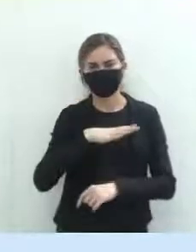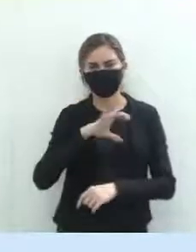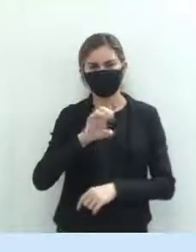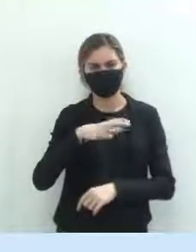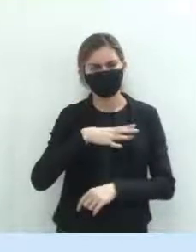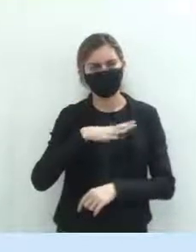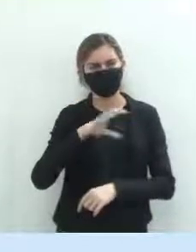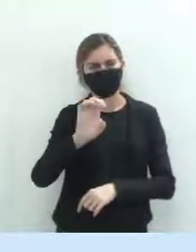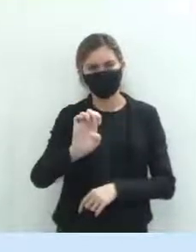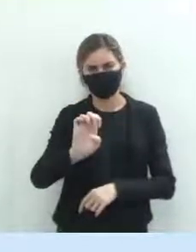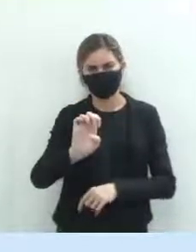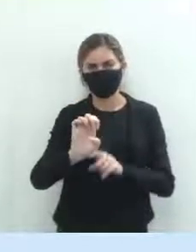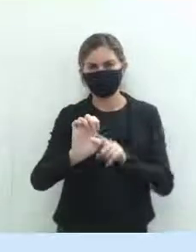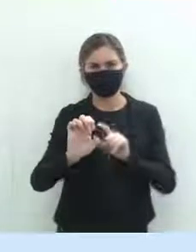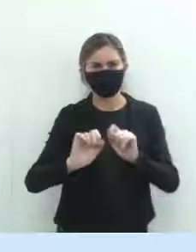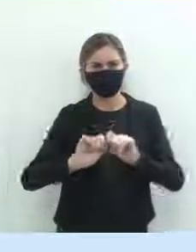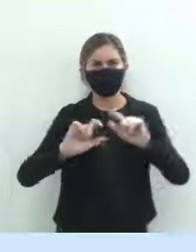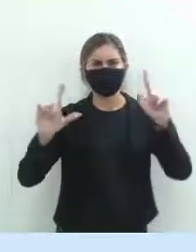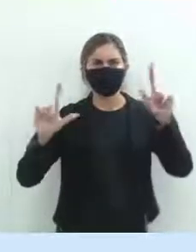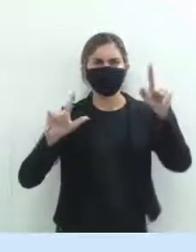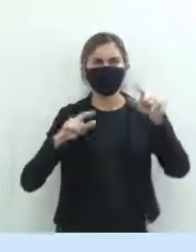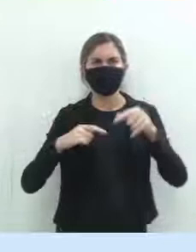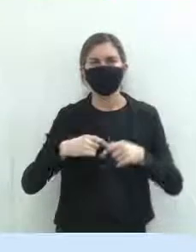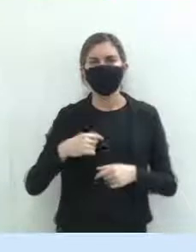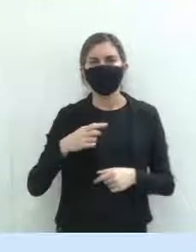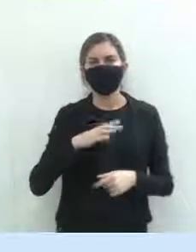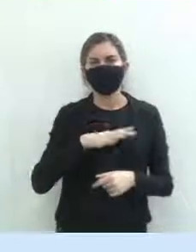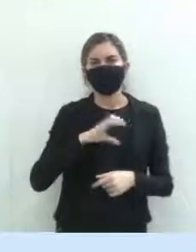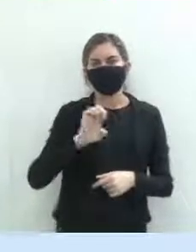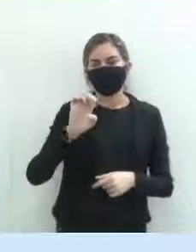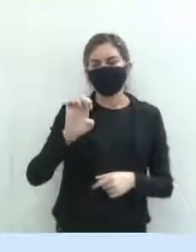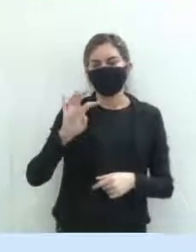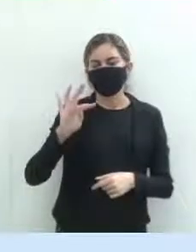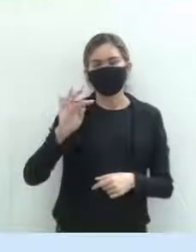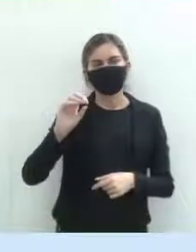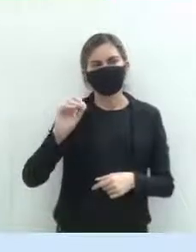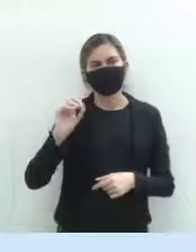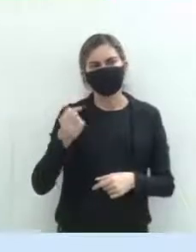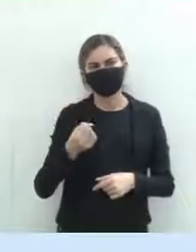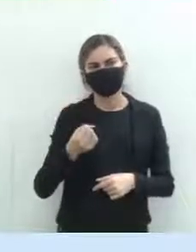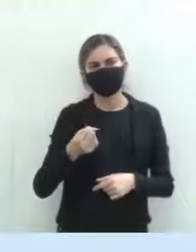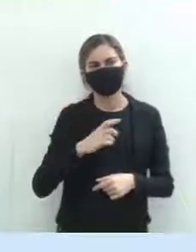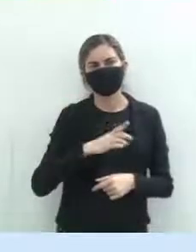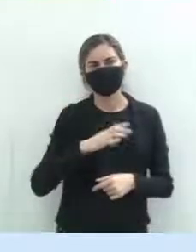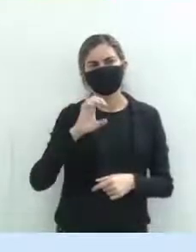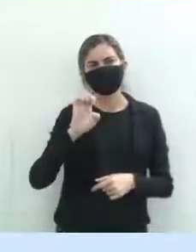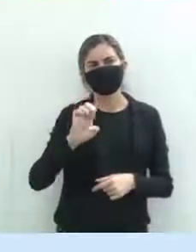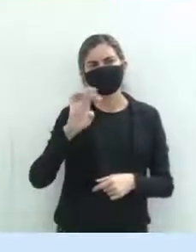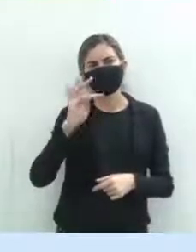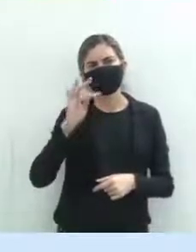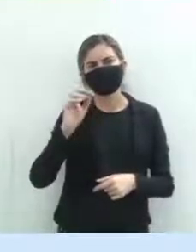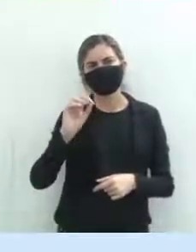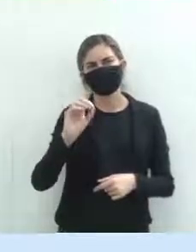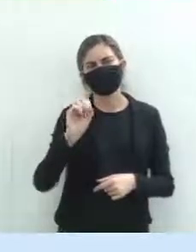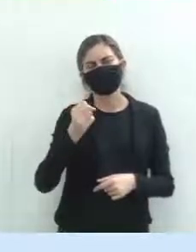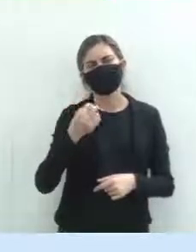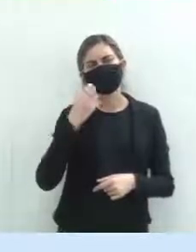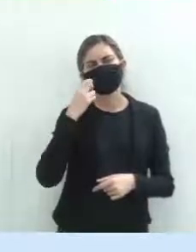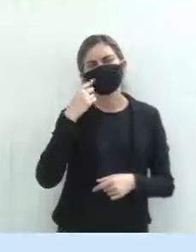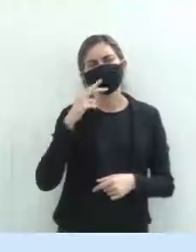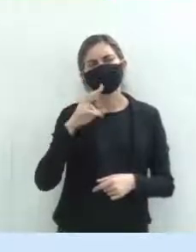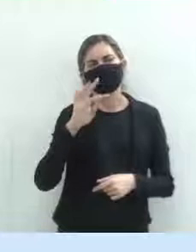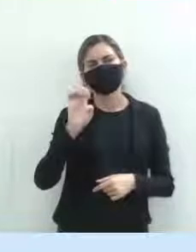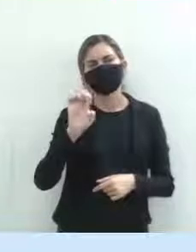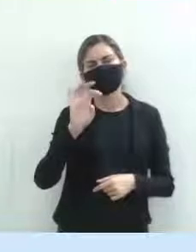podem ver aí no slide, ela vem da palavra ethos, certo? Vem da palavra ethos. E a